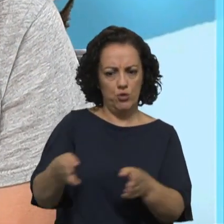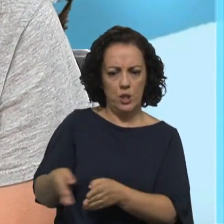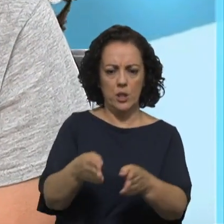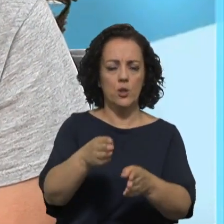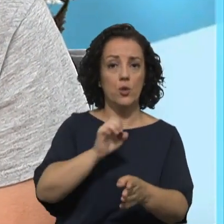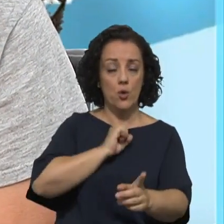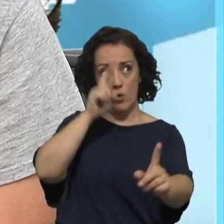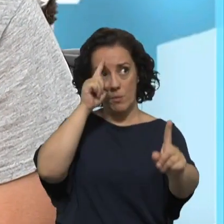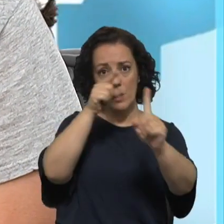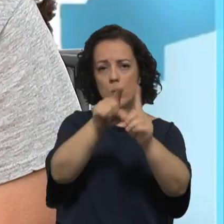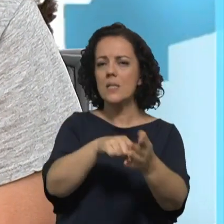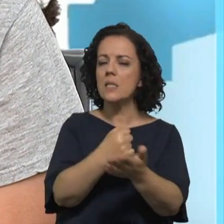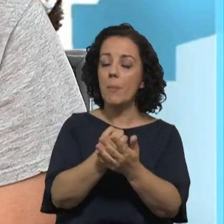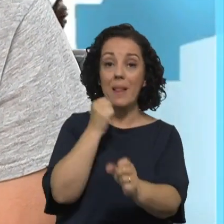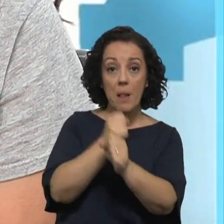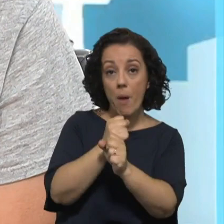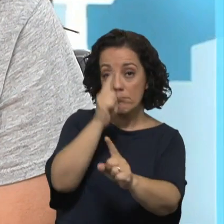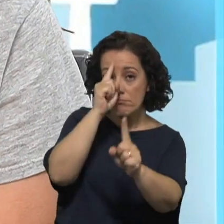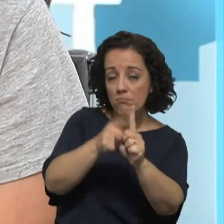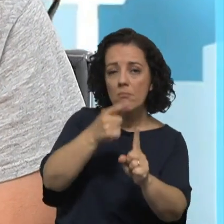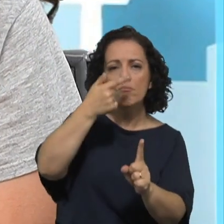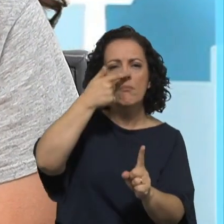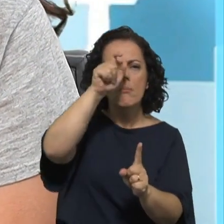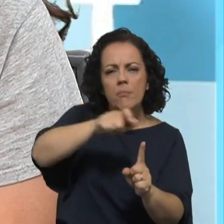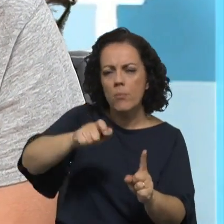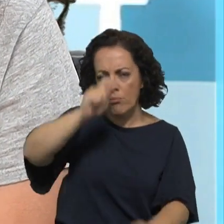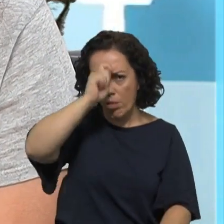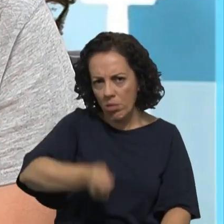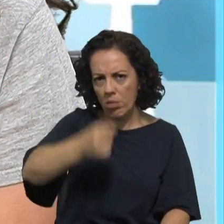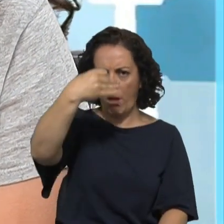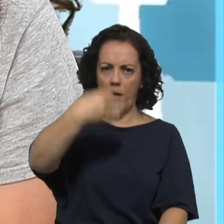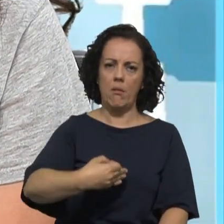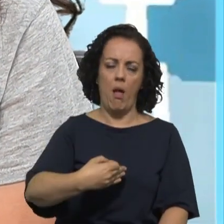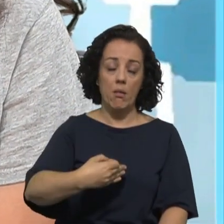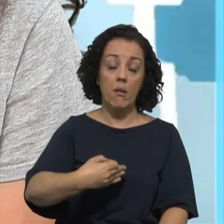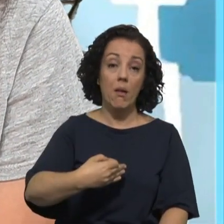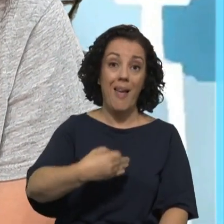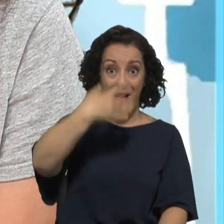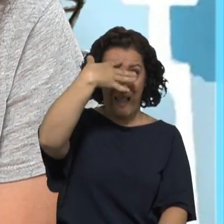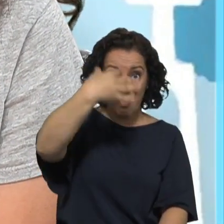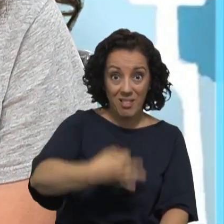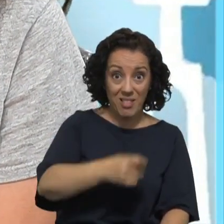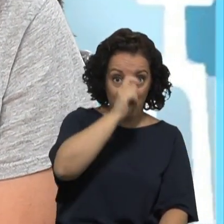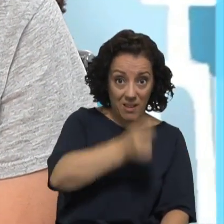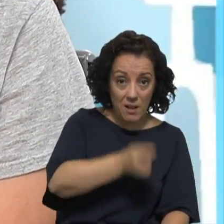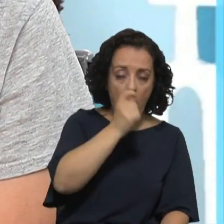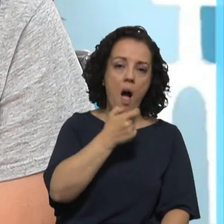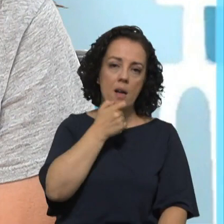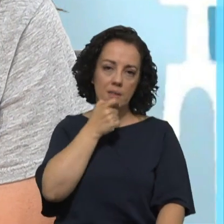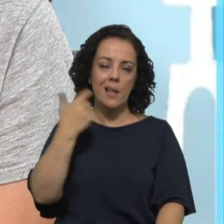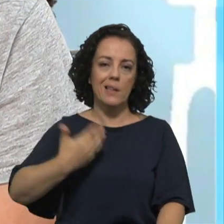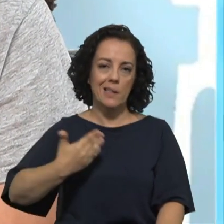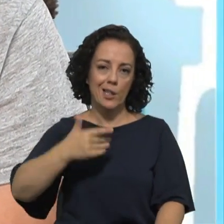é o trabalho em prol da dignidade humana. E não há dignidade humana se não houverem direitos humanos. E nós, quando trabalhamos,